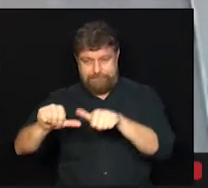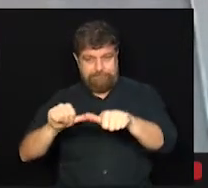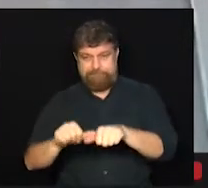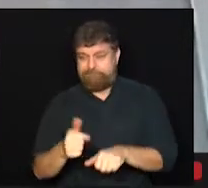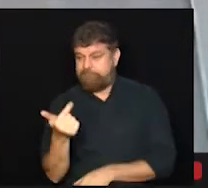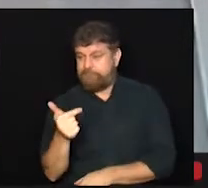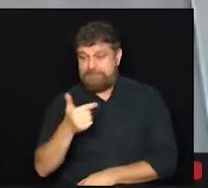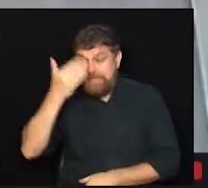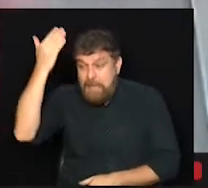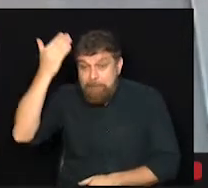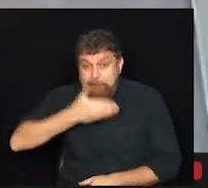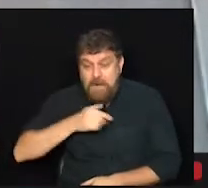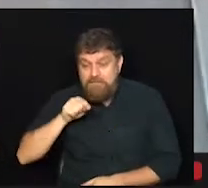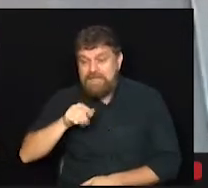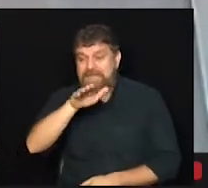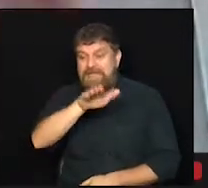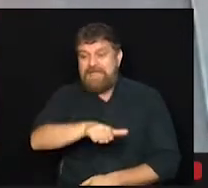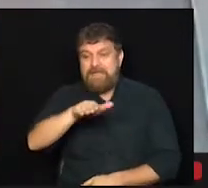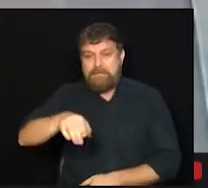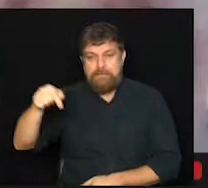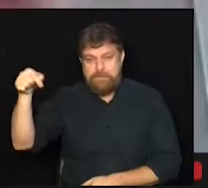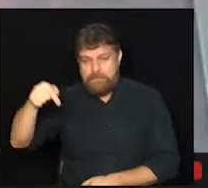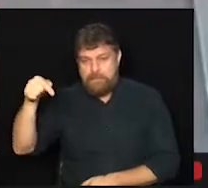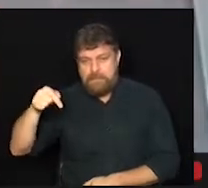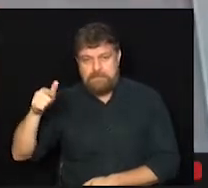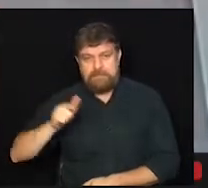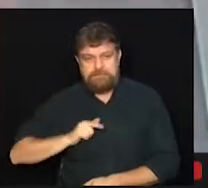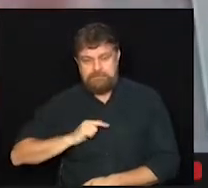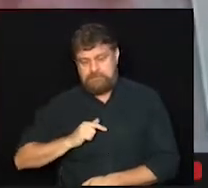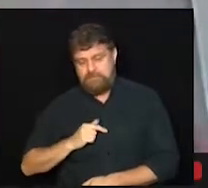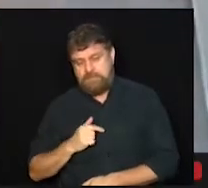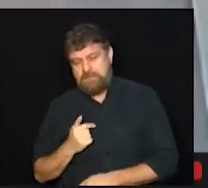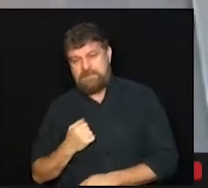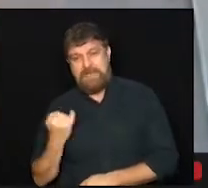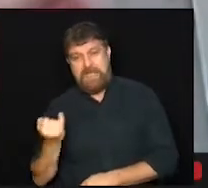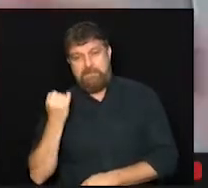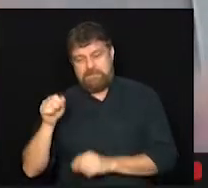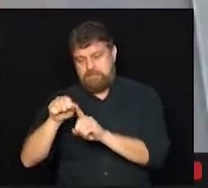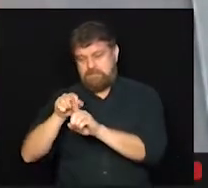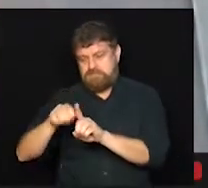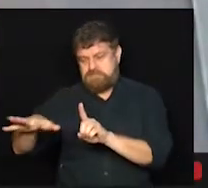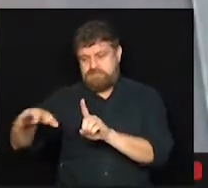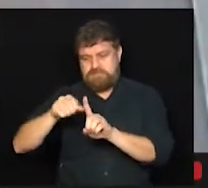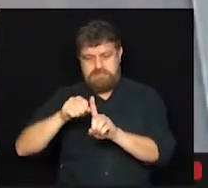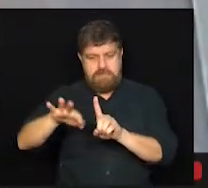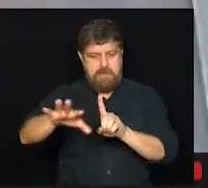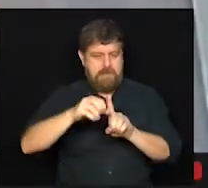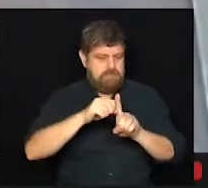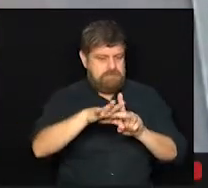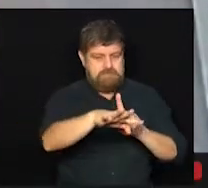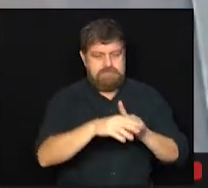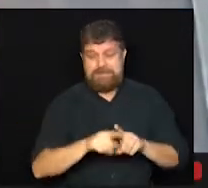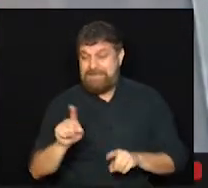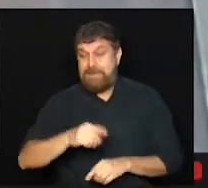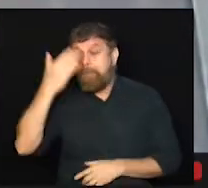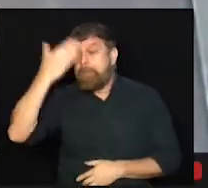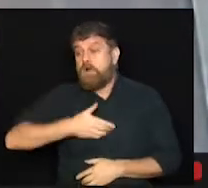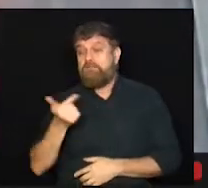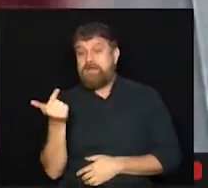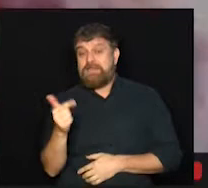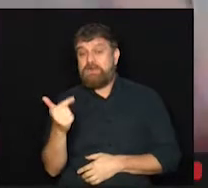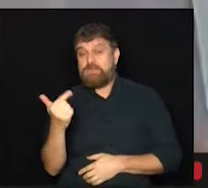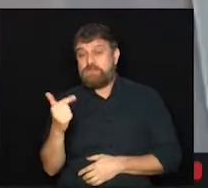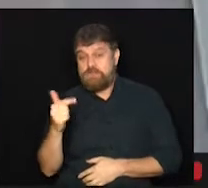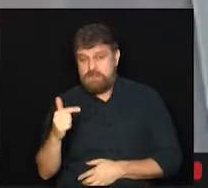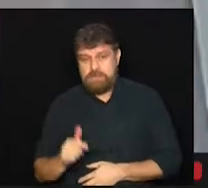de que as crianças fossem fonte importante de transmissão e disseminação da doença. E também de que